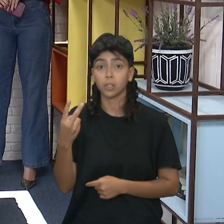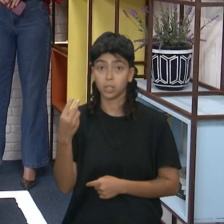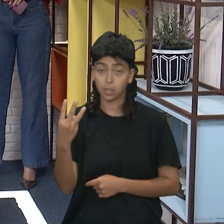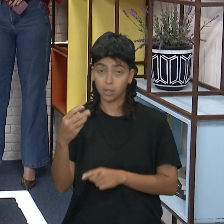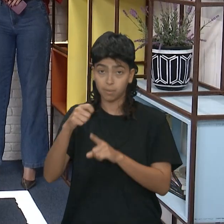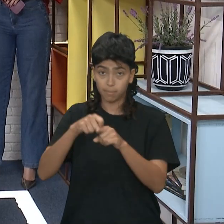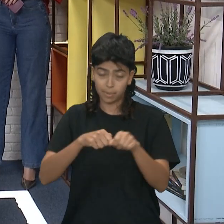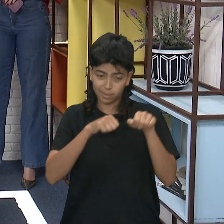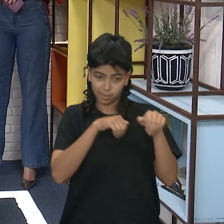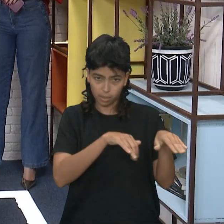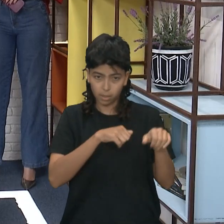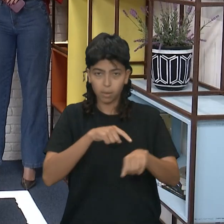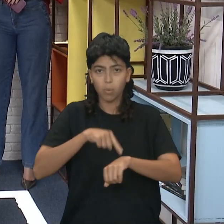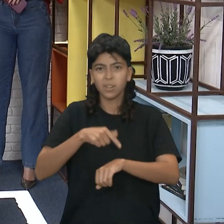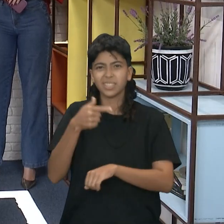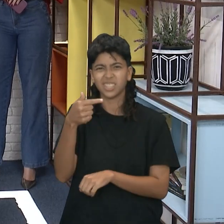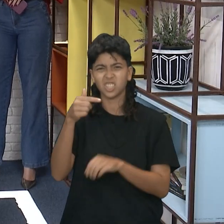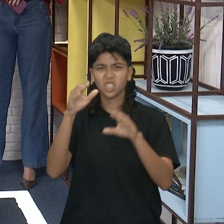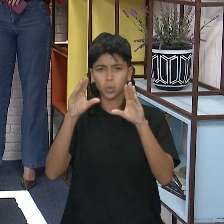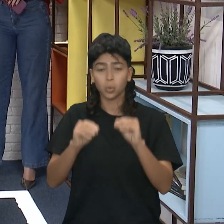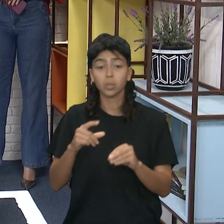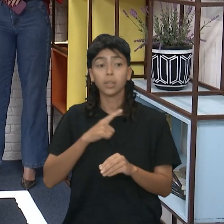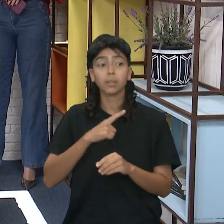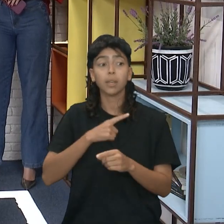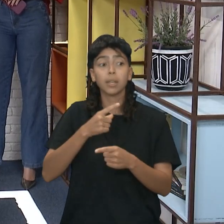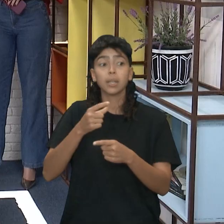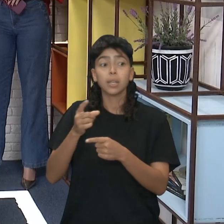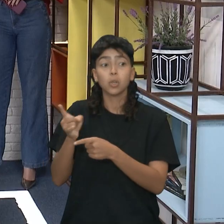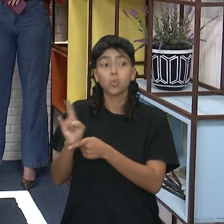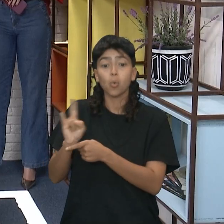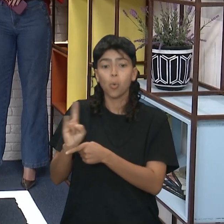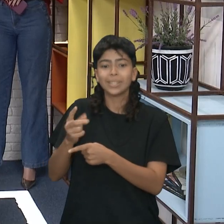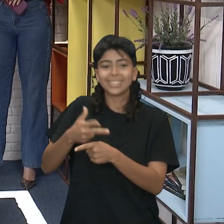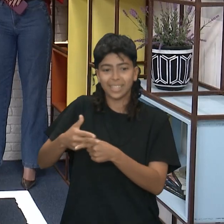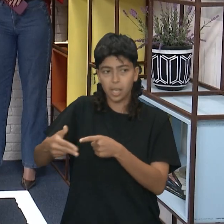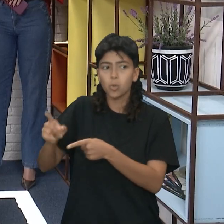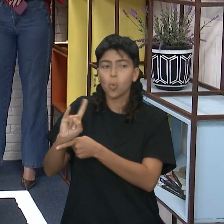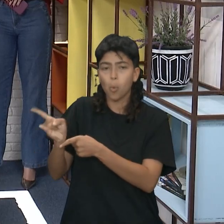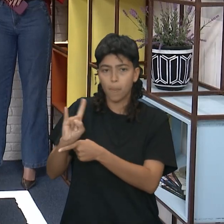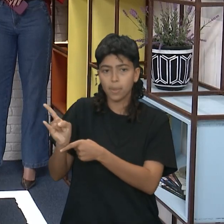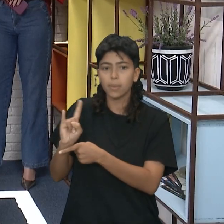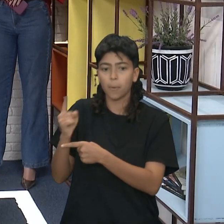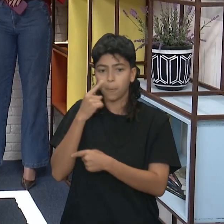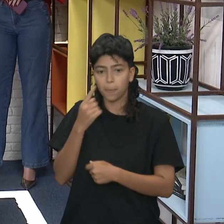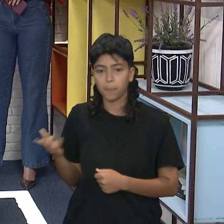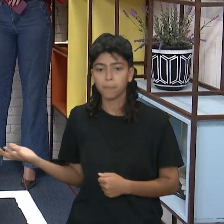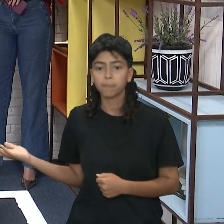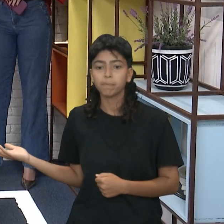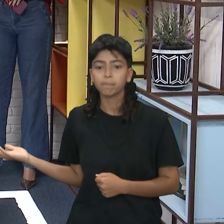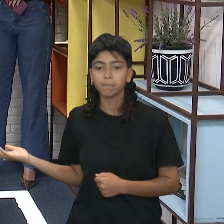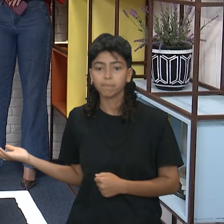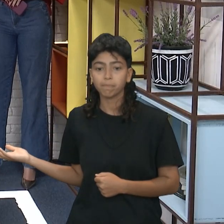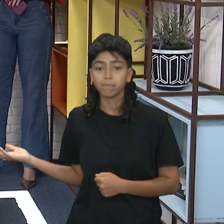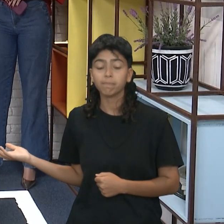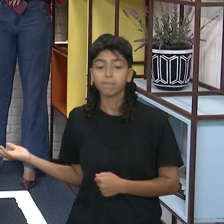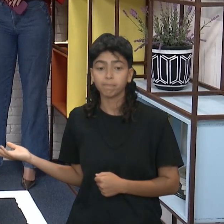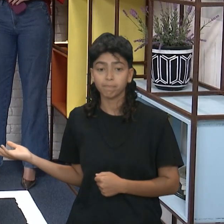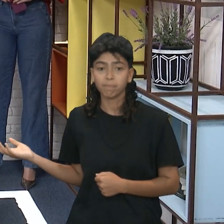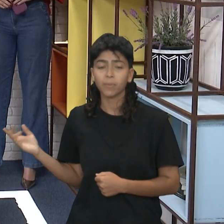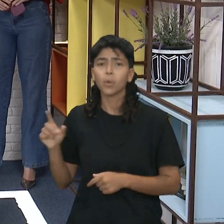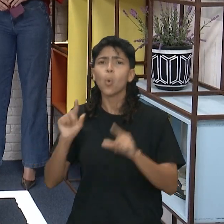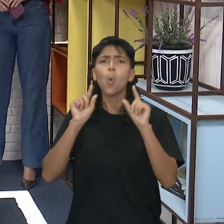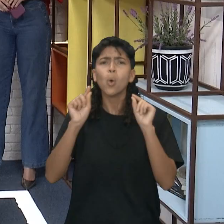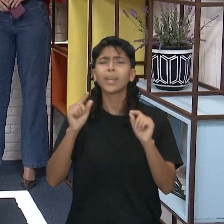a universidade recebe a série documental Longa Jornada Palco Adentro. Em 6 episódios, o trabalho apresenta a trajetória